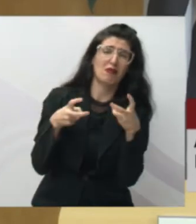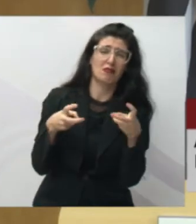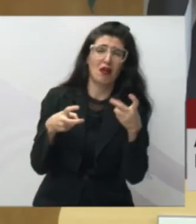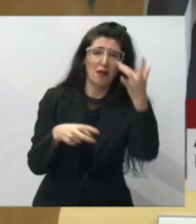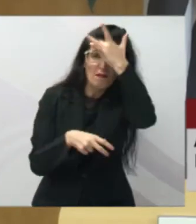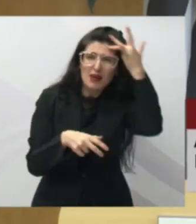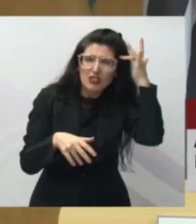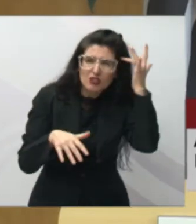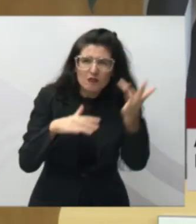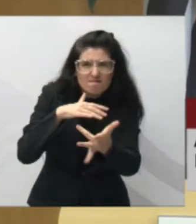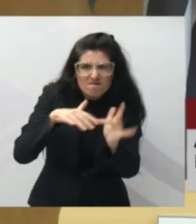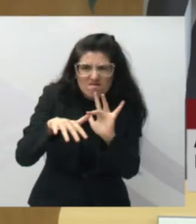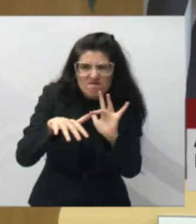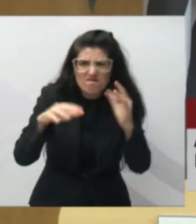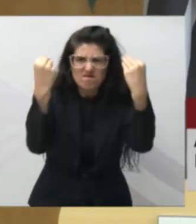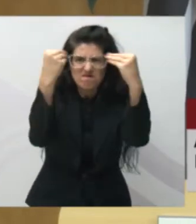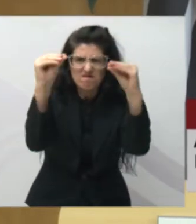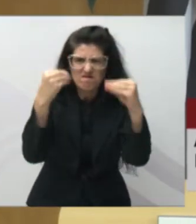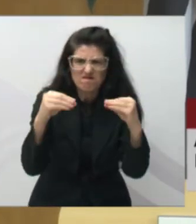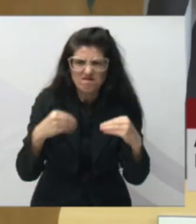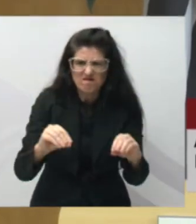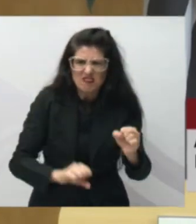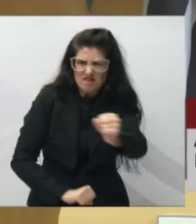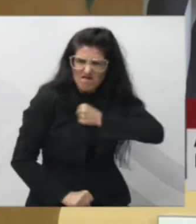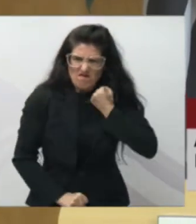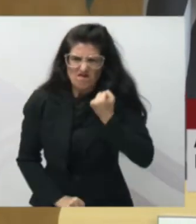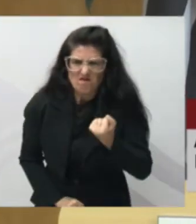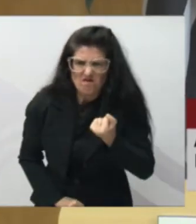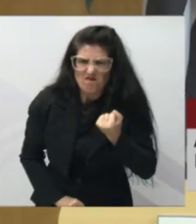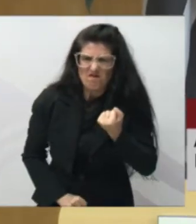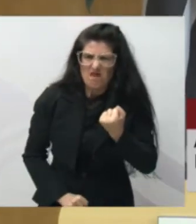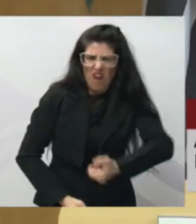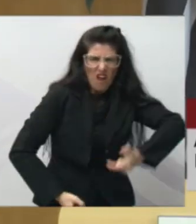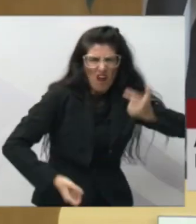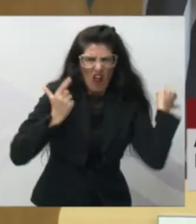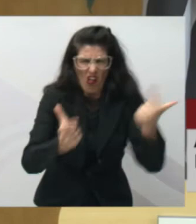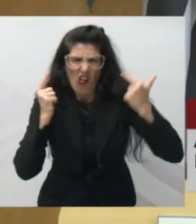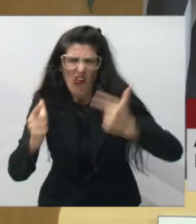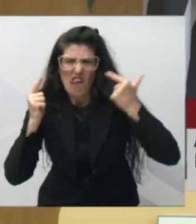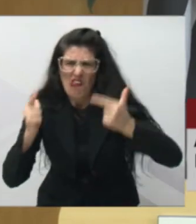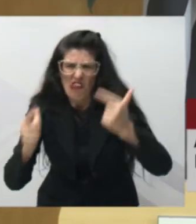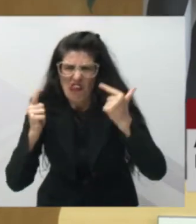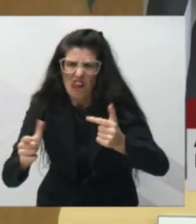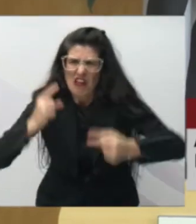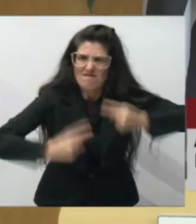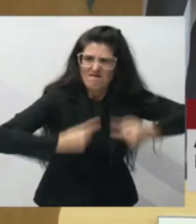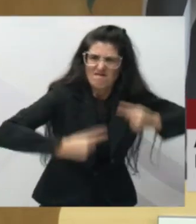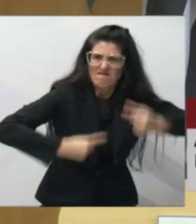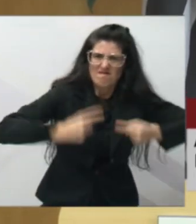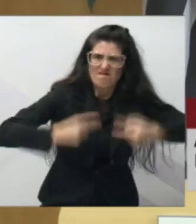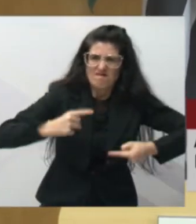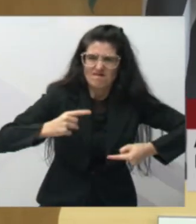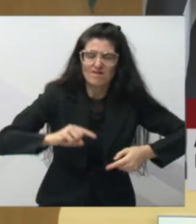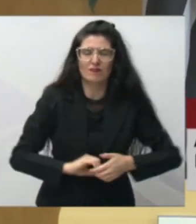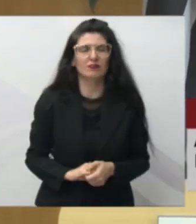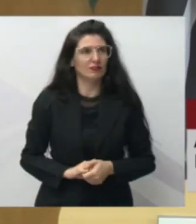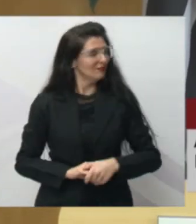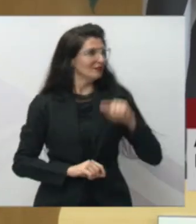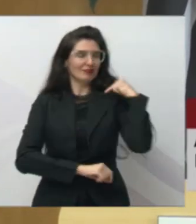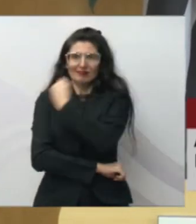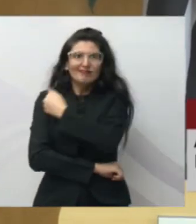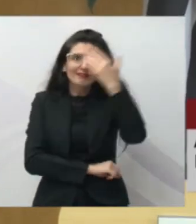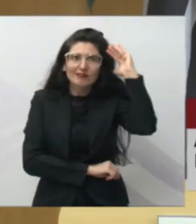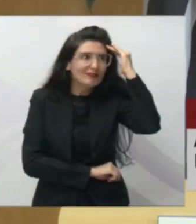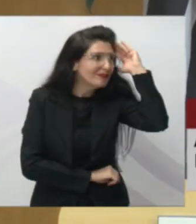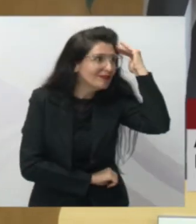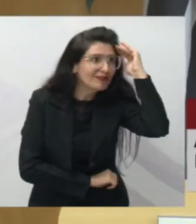sociais, parece que a raiva das pessoas em xingar os políticos é tão grande que muitas vezes a gente acaba não entendendo,